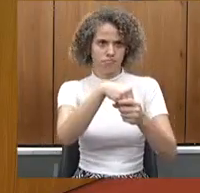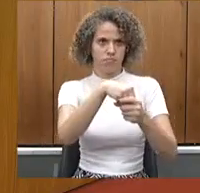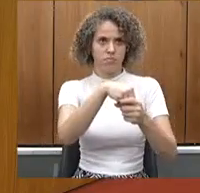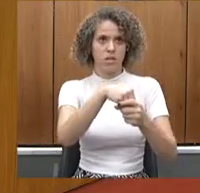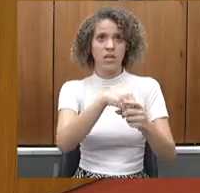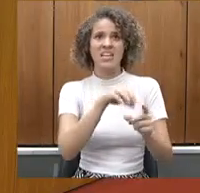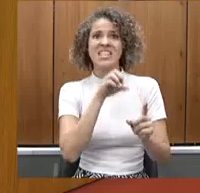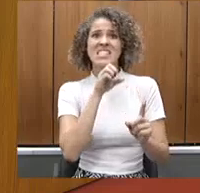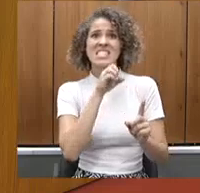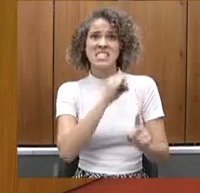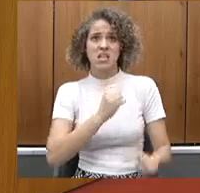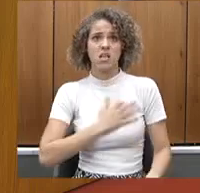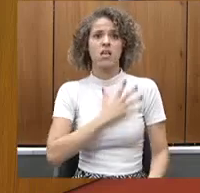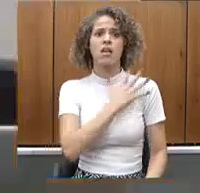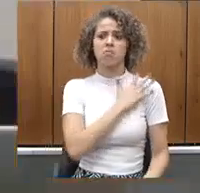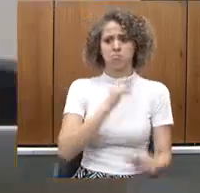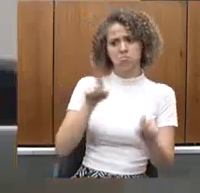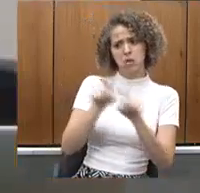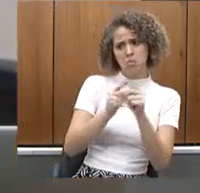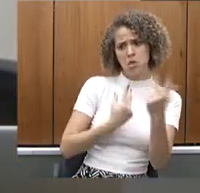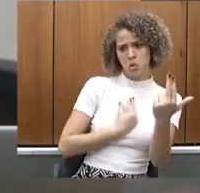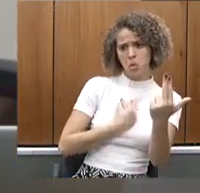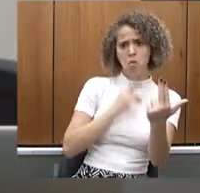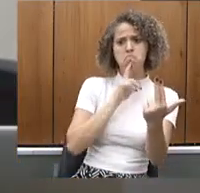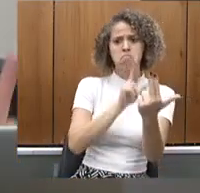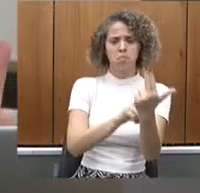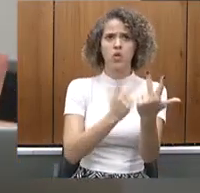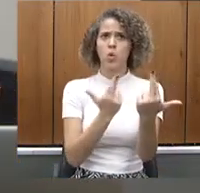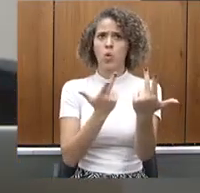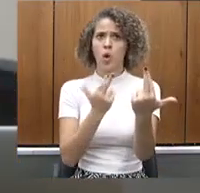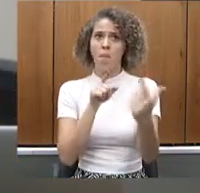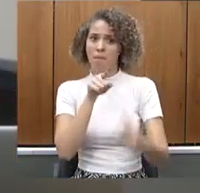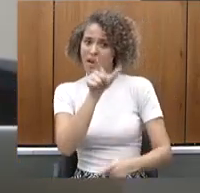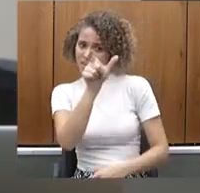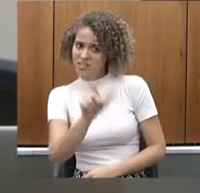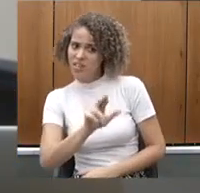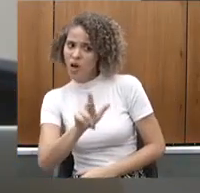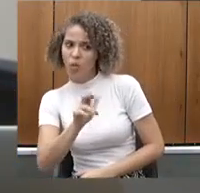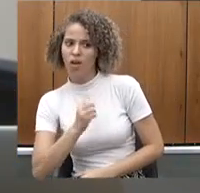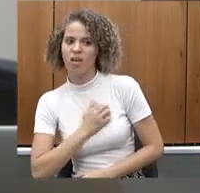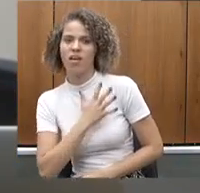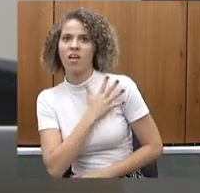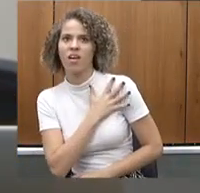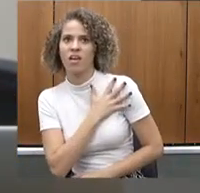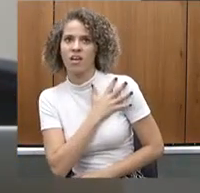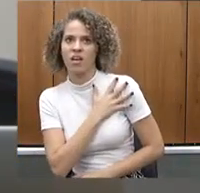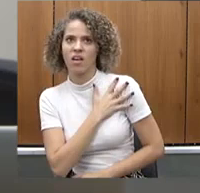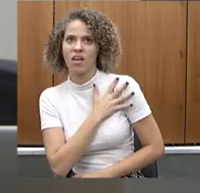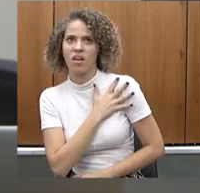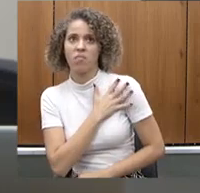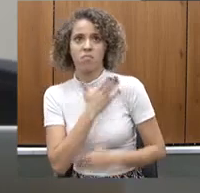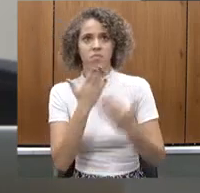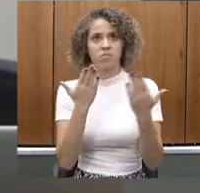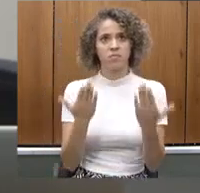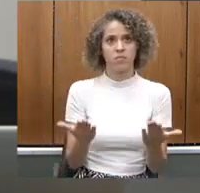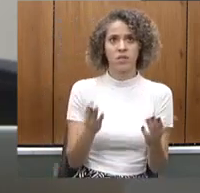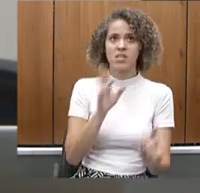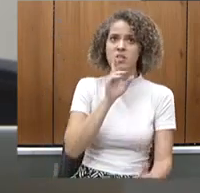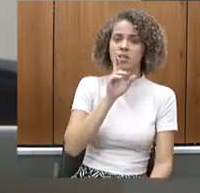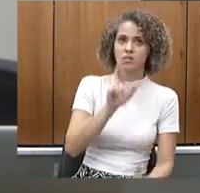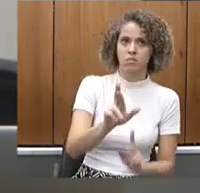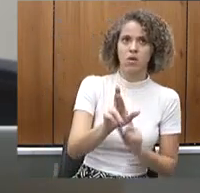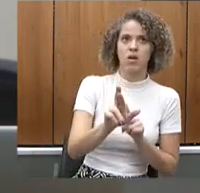E se fosse o comandante eu também falaria e da Polícia Militar mas não é o caso do comando da polícia militar Então as respostas